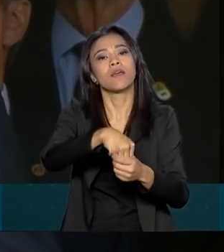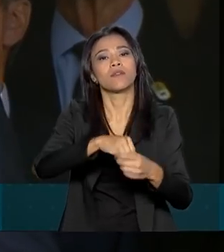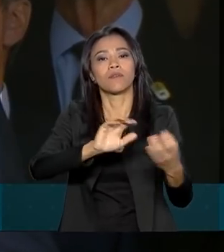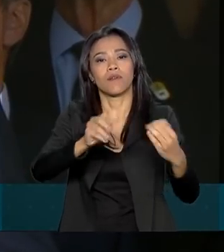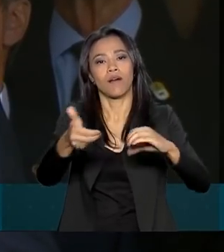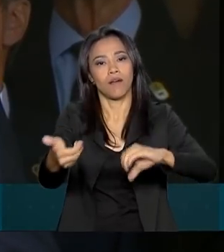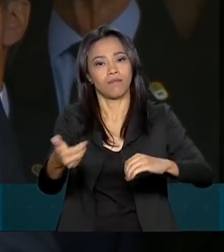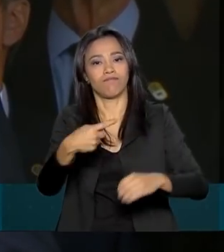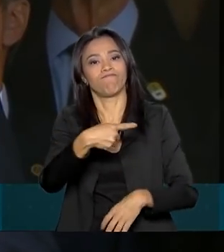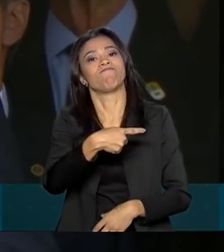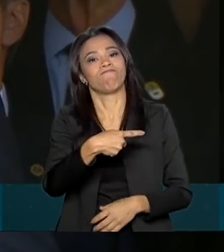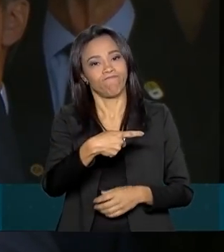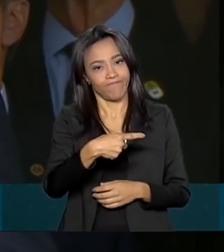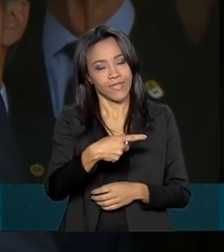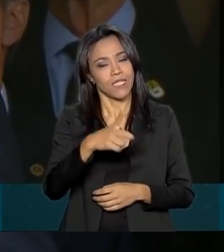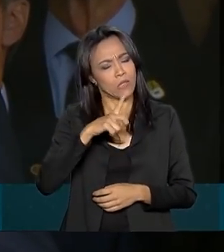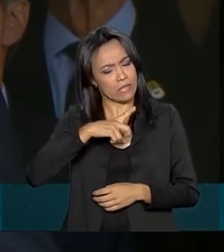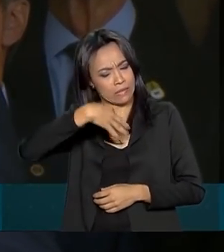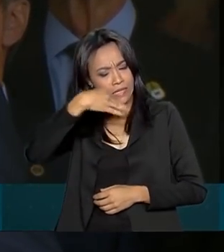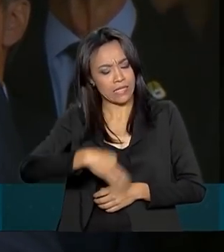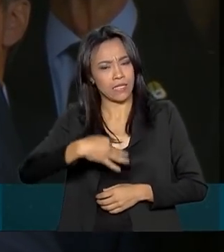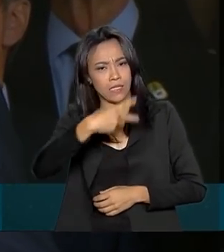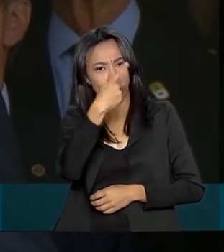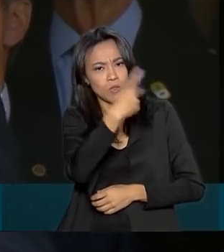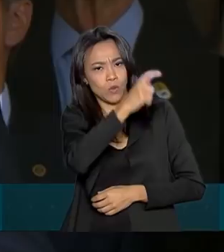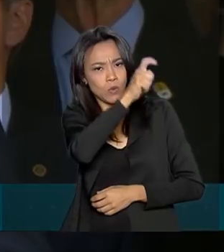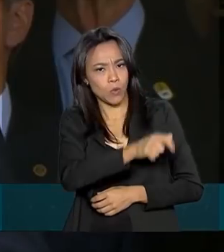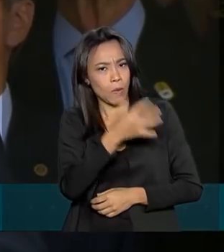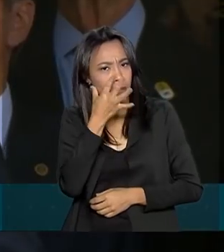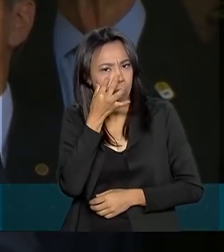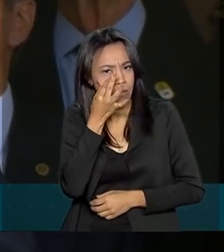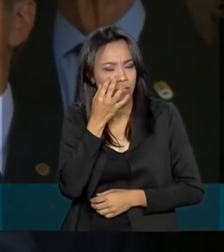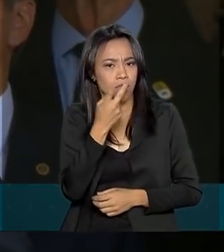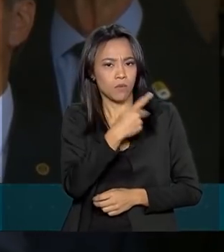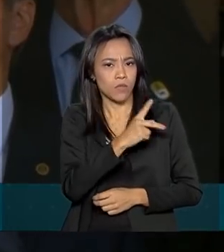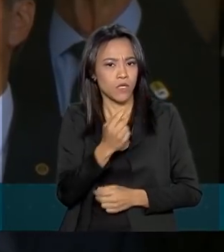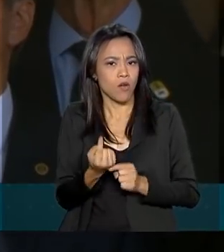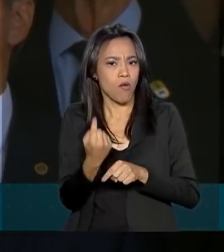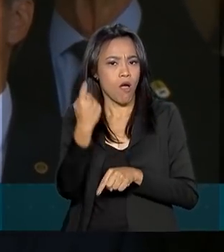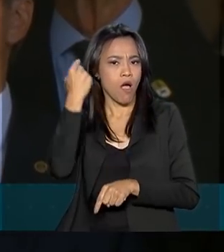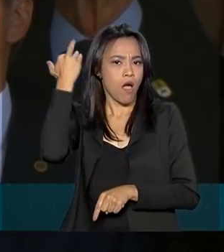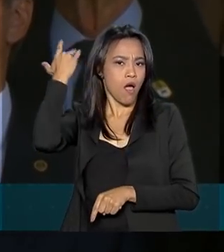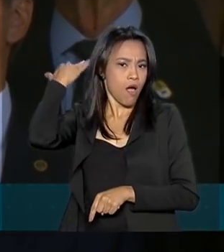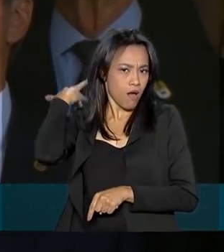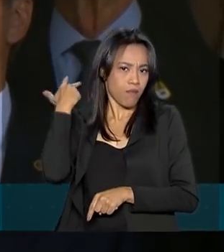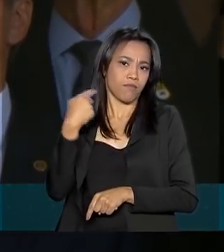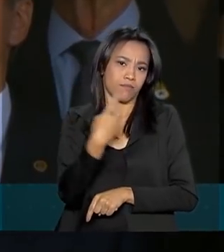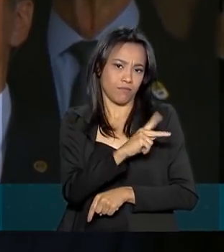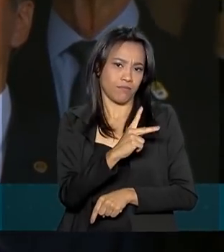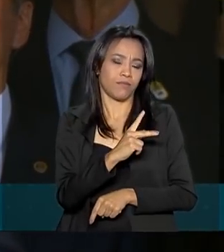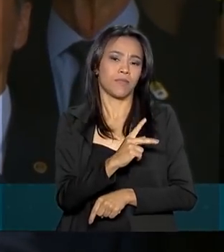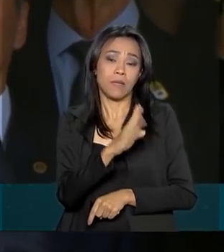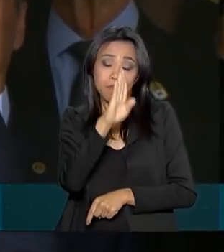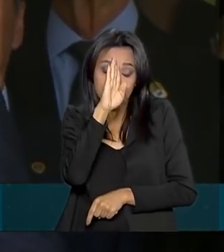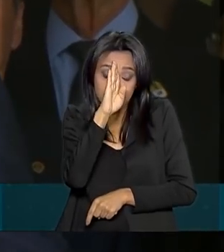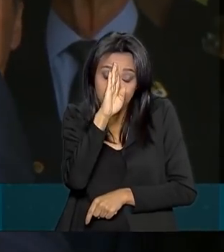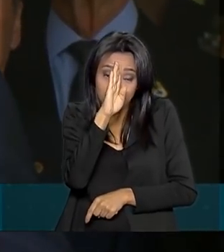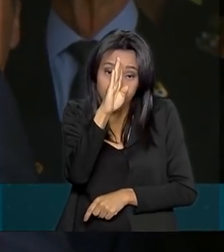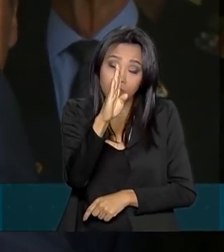certeza, com a tua presença, pelo teu passado de assessor parlamentar,